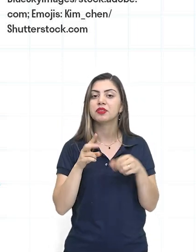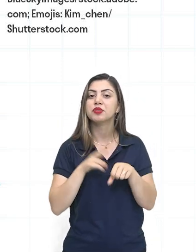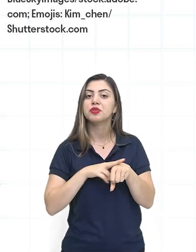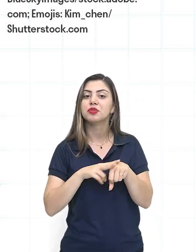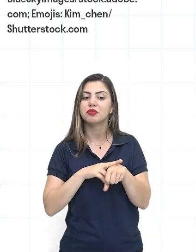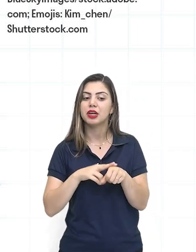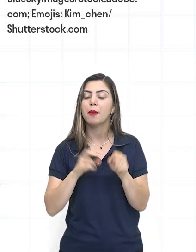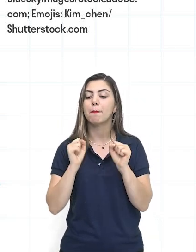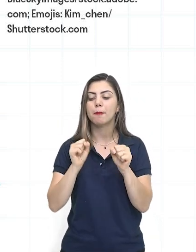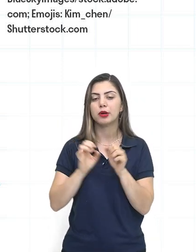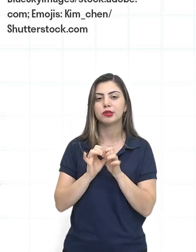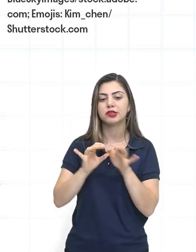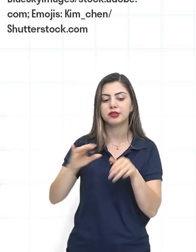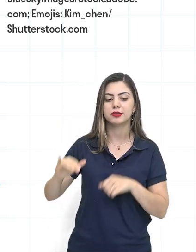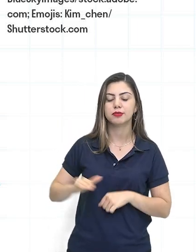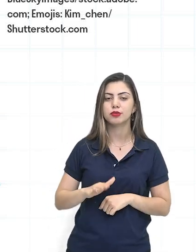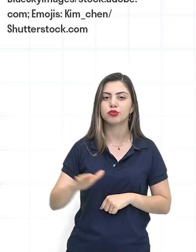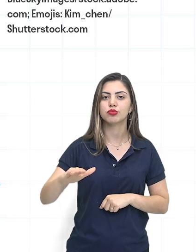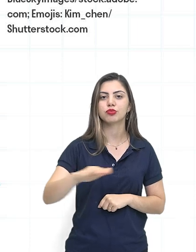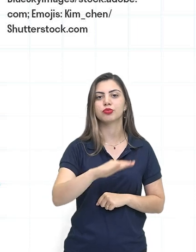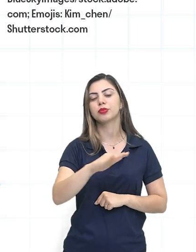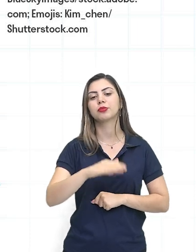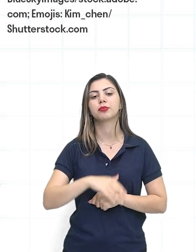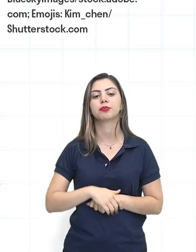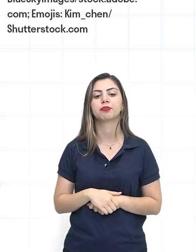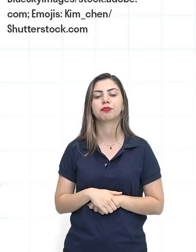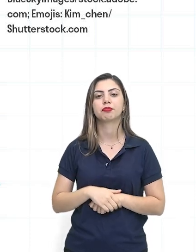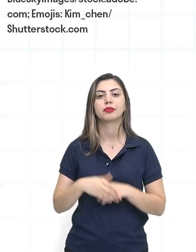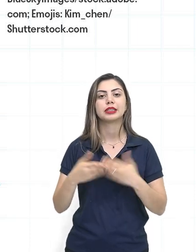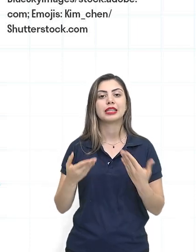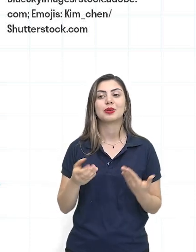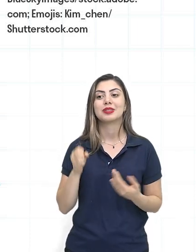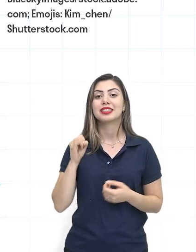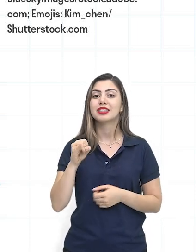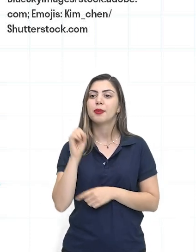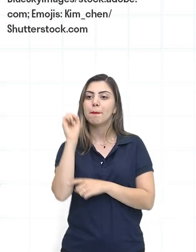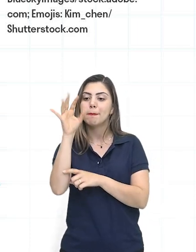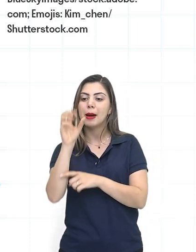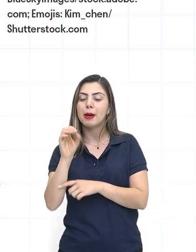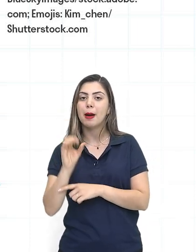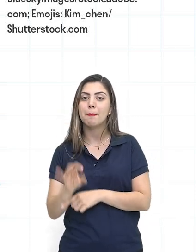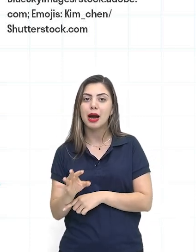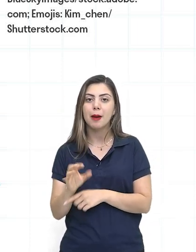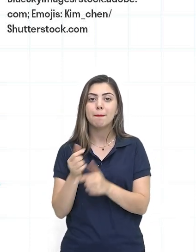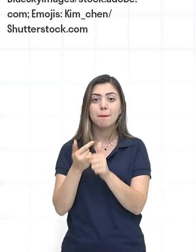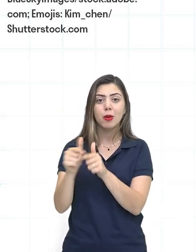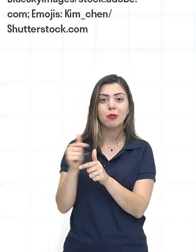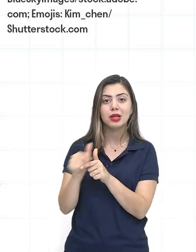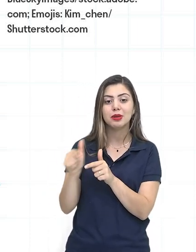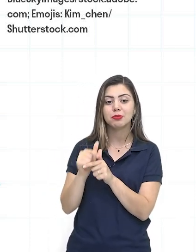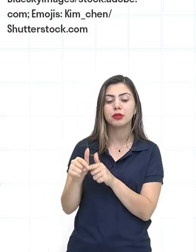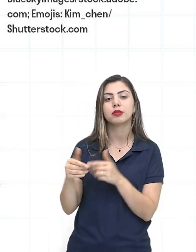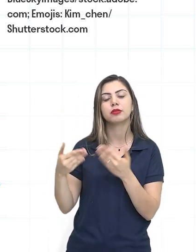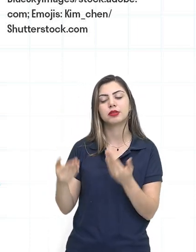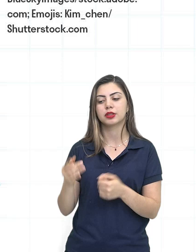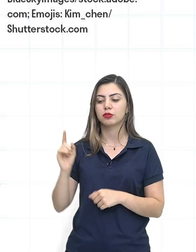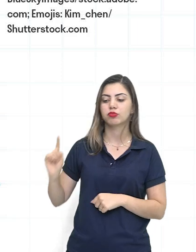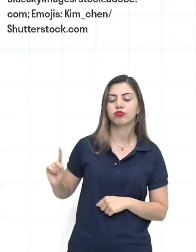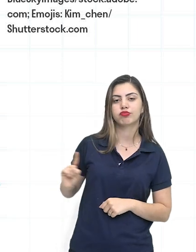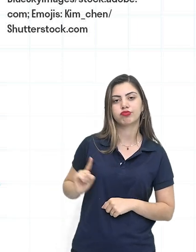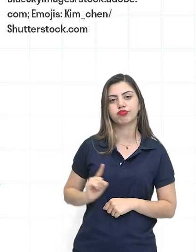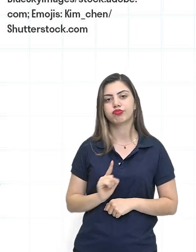para passar, para seguir. Quando dá algum problema no semáforo, por exemplo, o